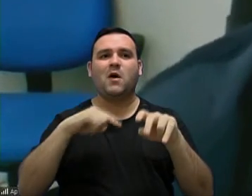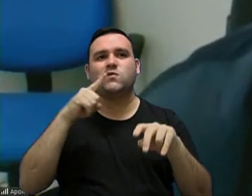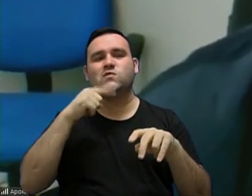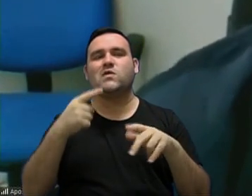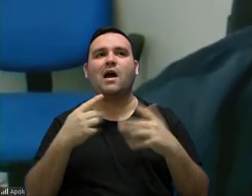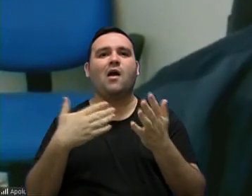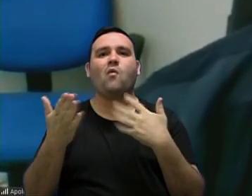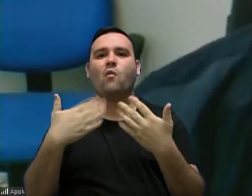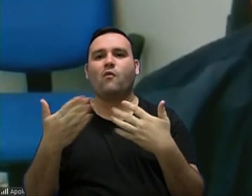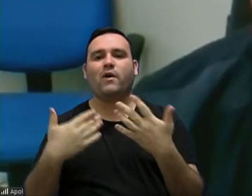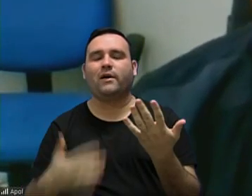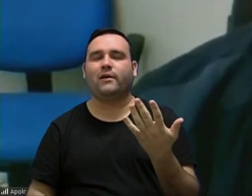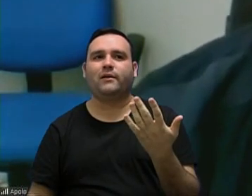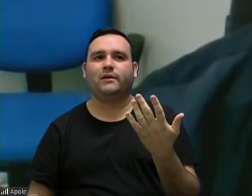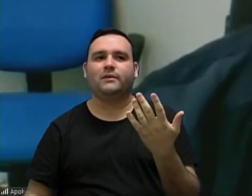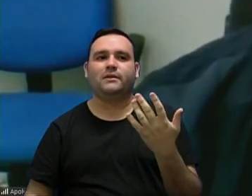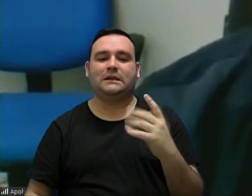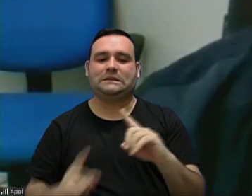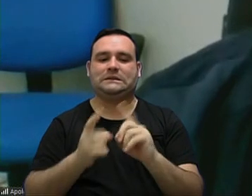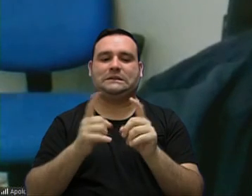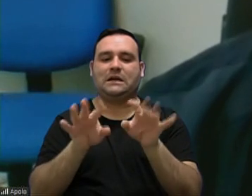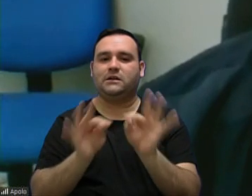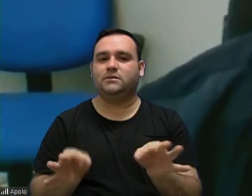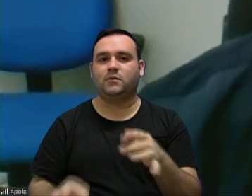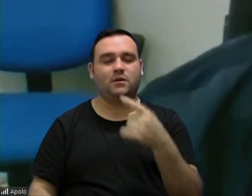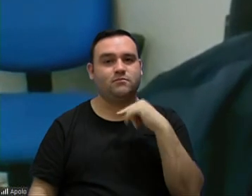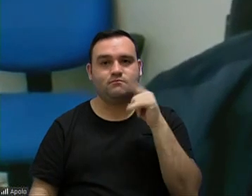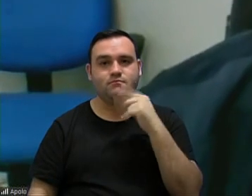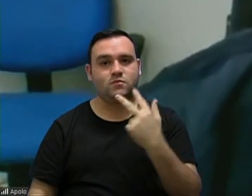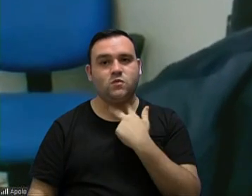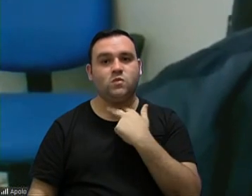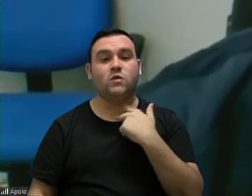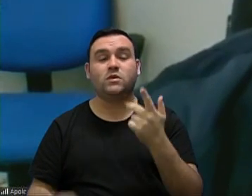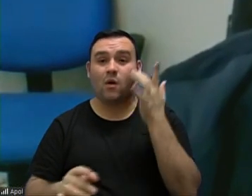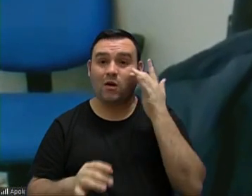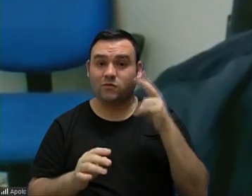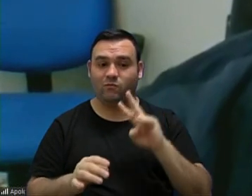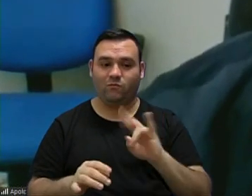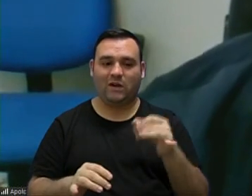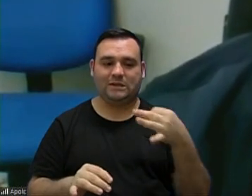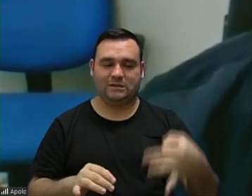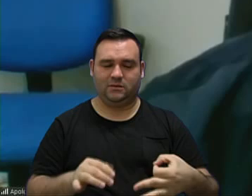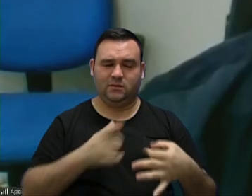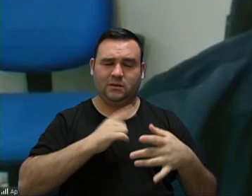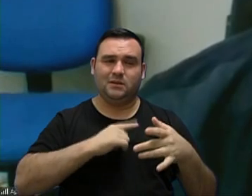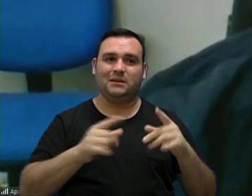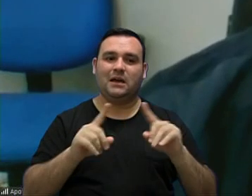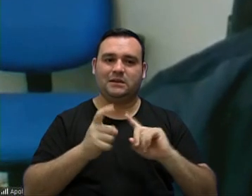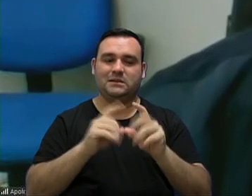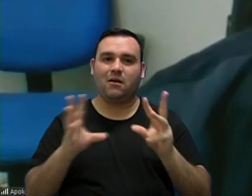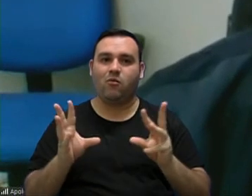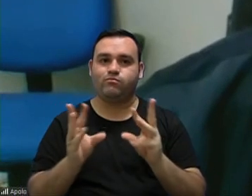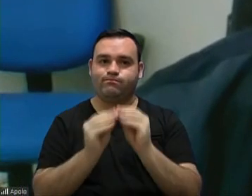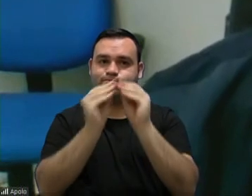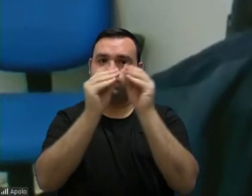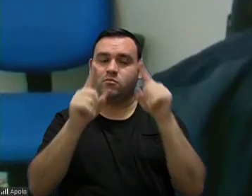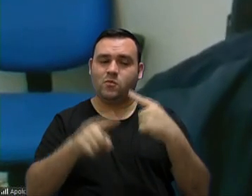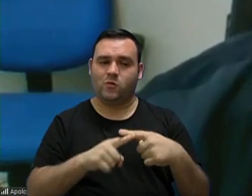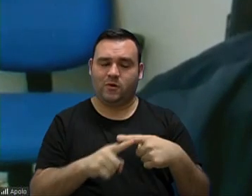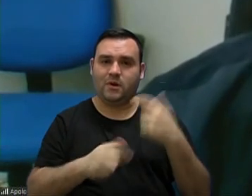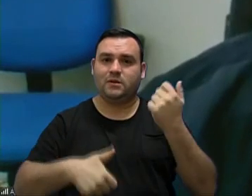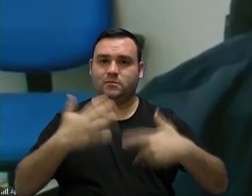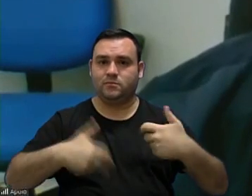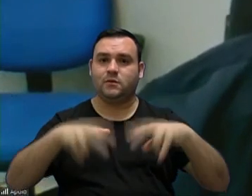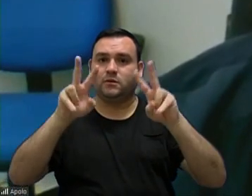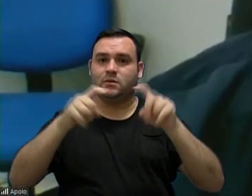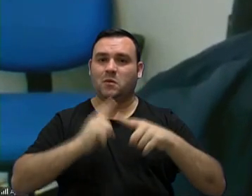se discutir numa sessão ordinária, certo? Eu creio que nós teremos sim uma sessão extraordinária para tratar desse